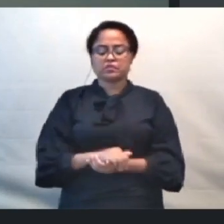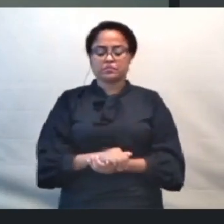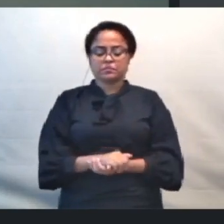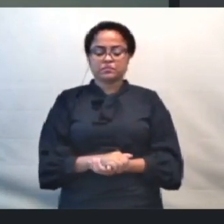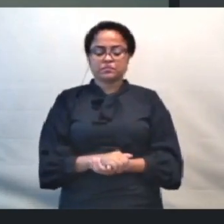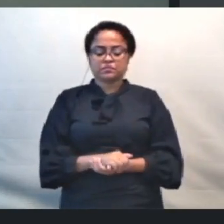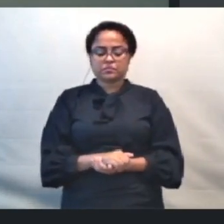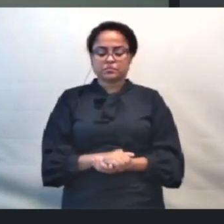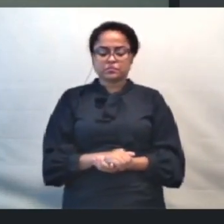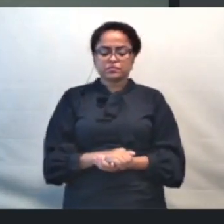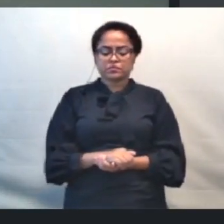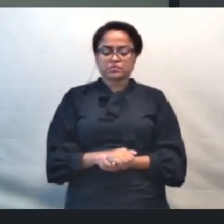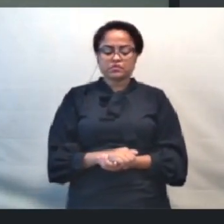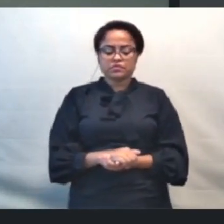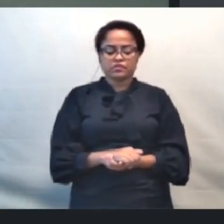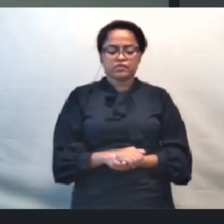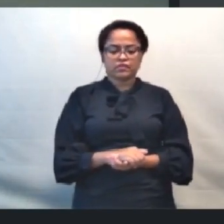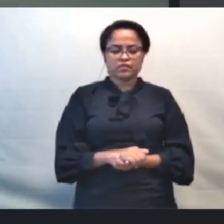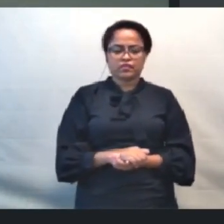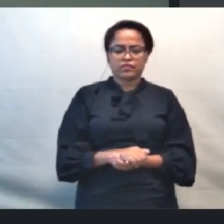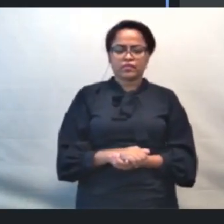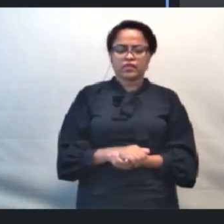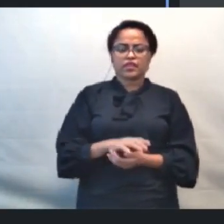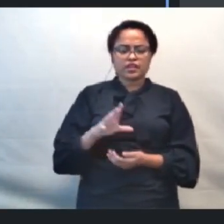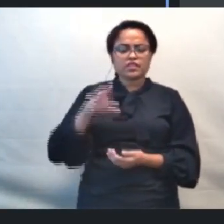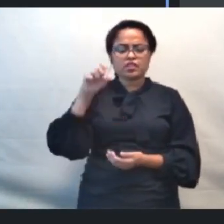Tudo bom. Você está me ouvindo?